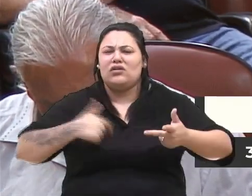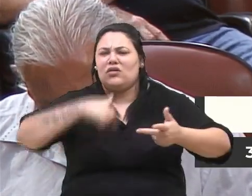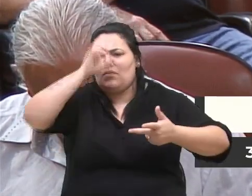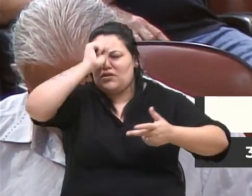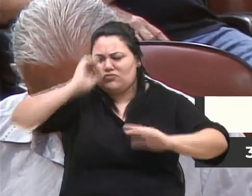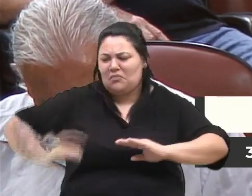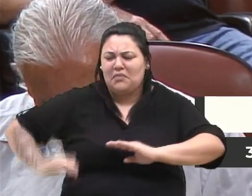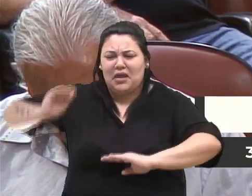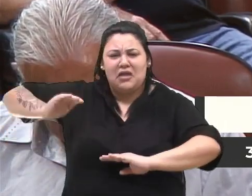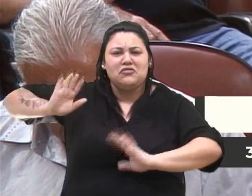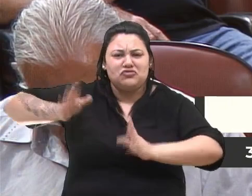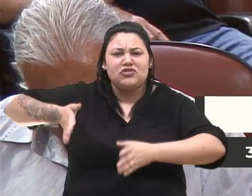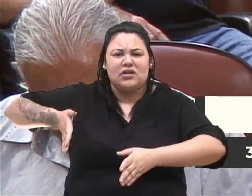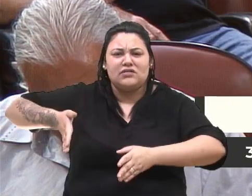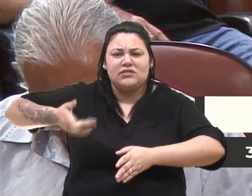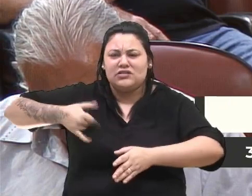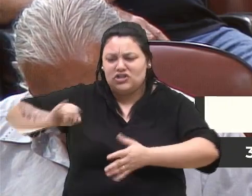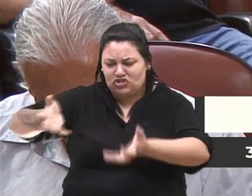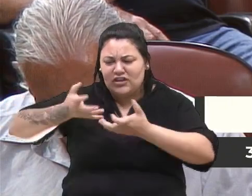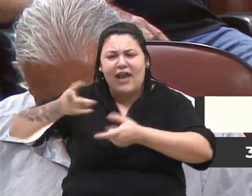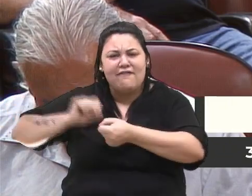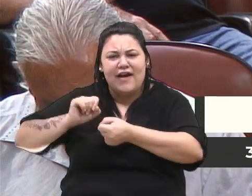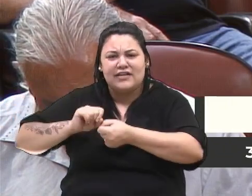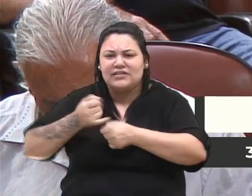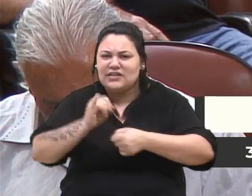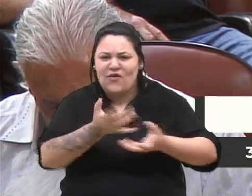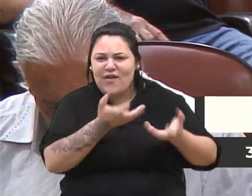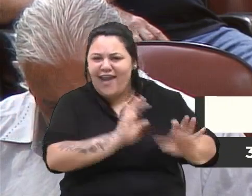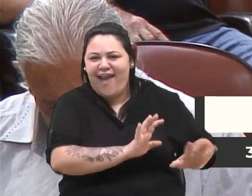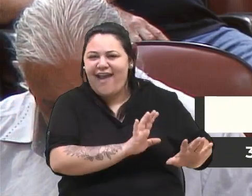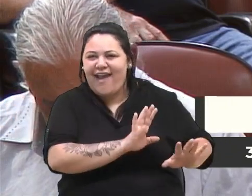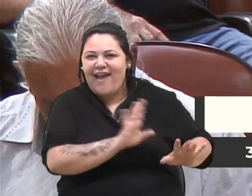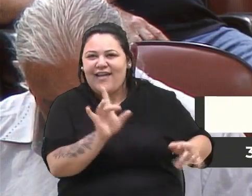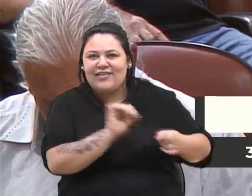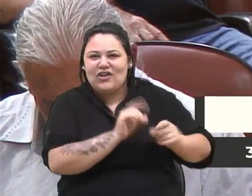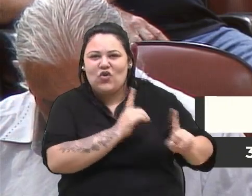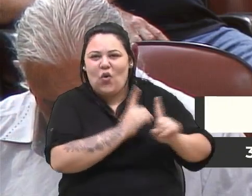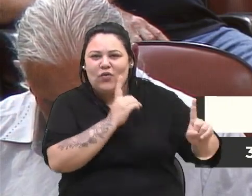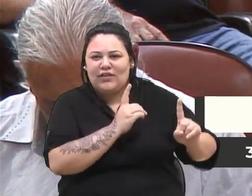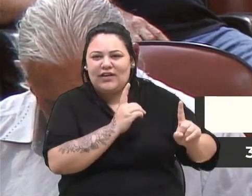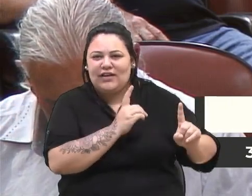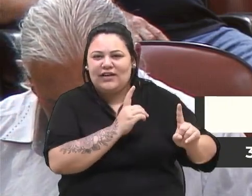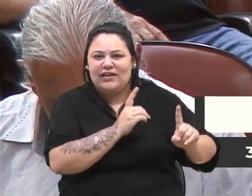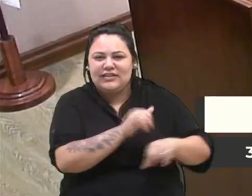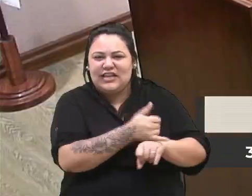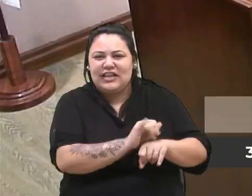pequeno. Quando a gente quer, a gente faz. Quando a gente não quer, a gente arruma desculpa. Obrigado.